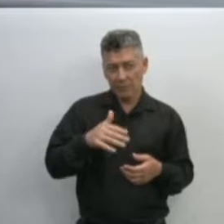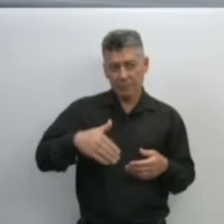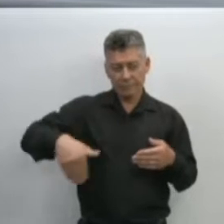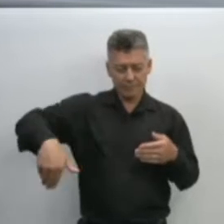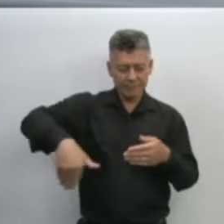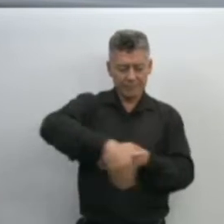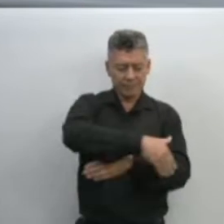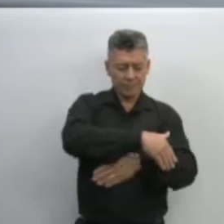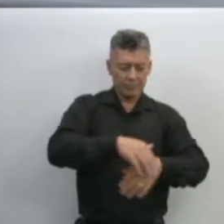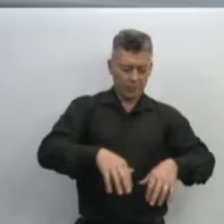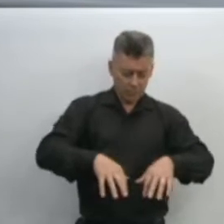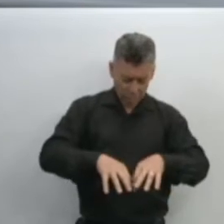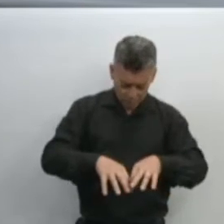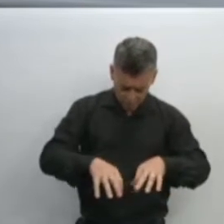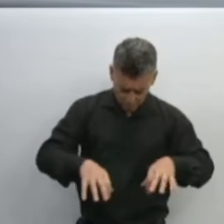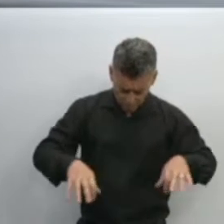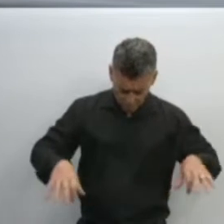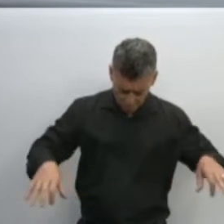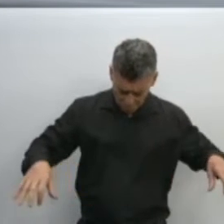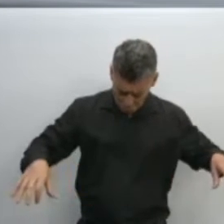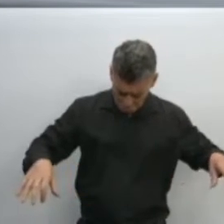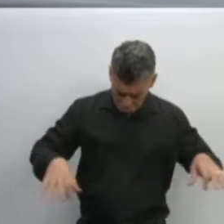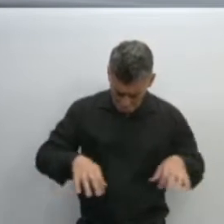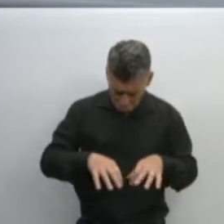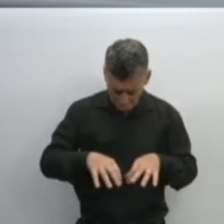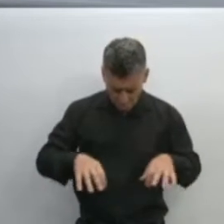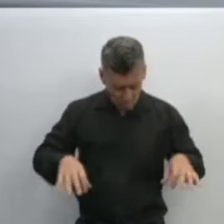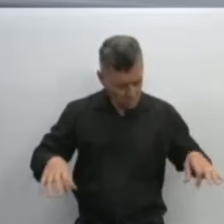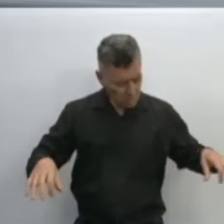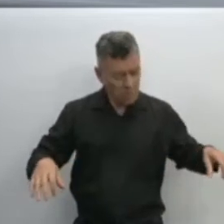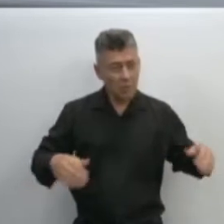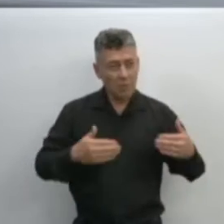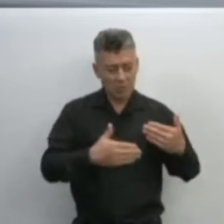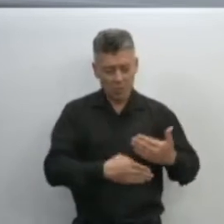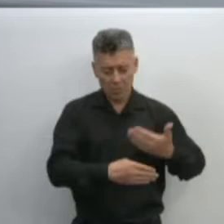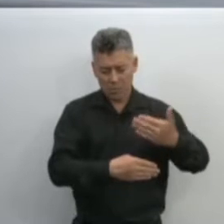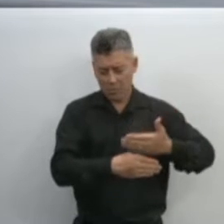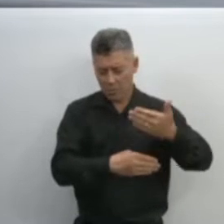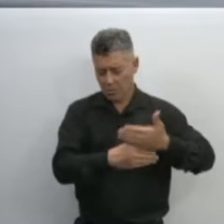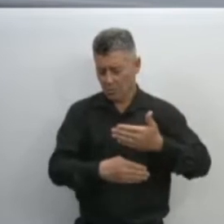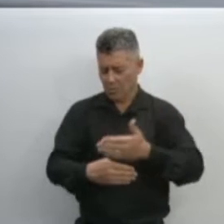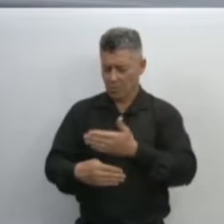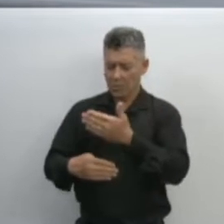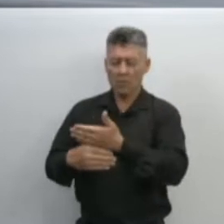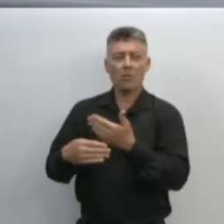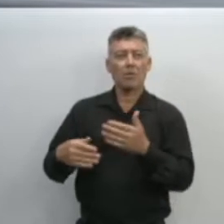via, mas que ainda tem uma parte muito importante que permanece obstruída.